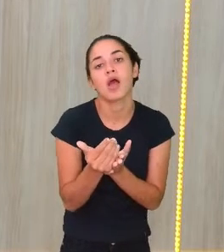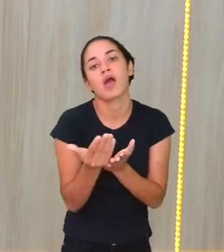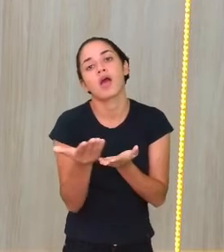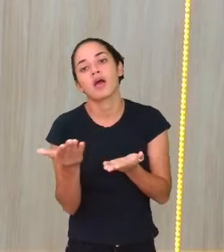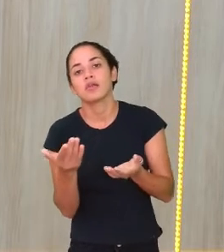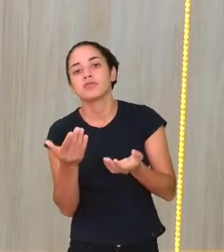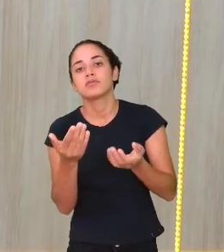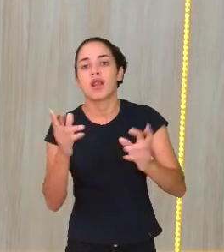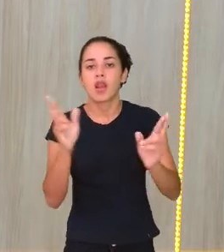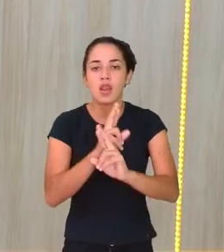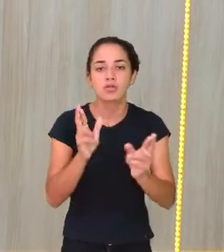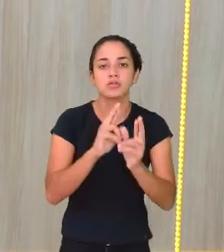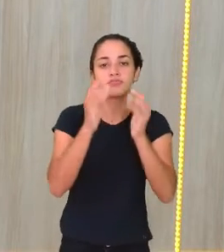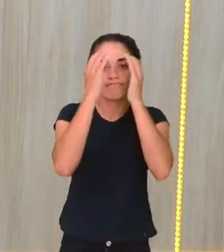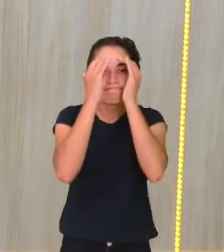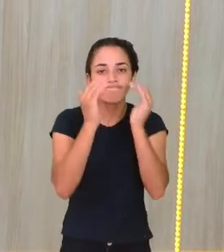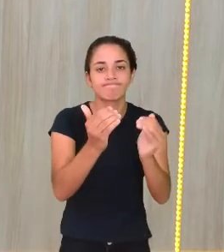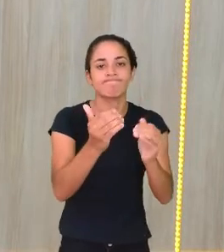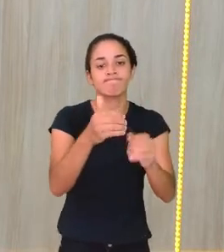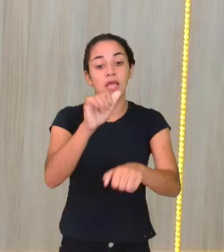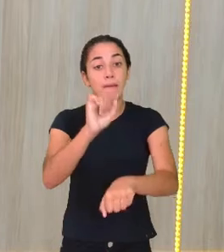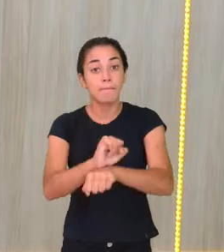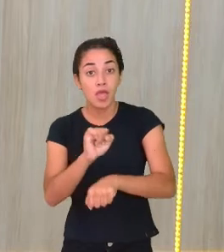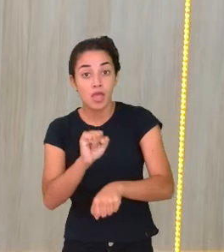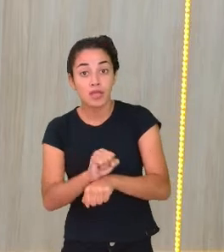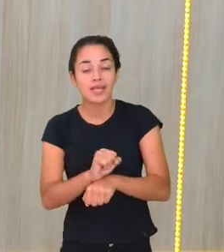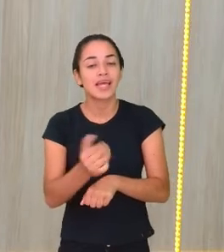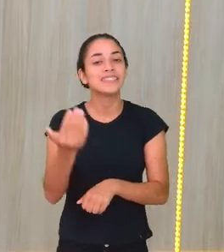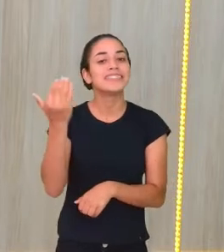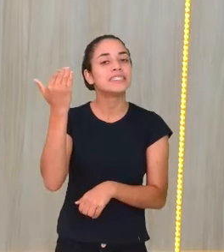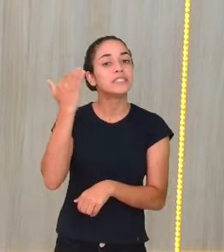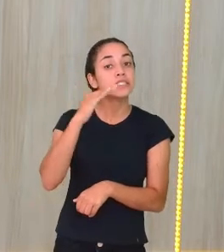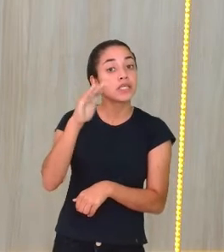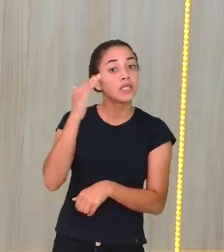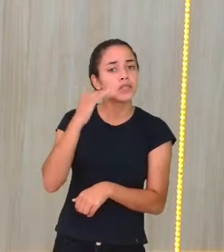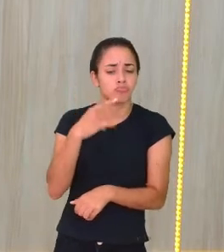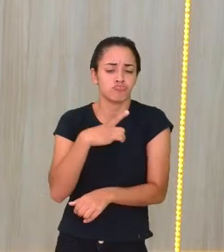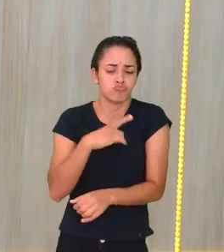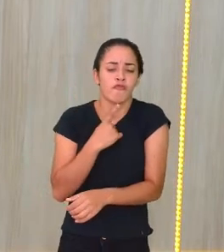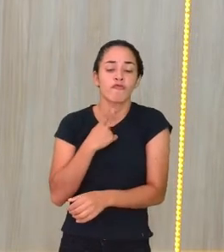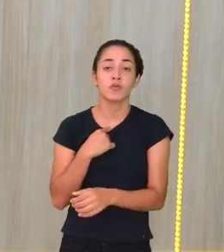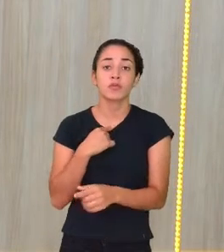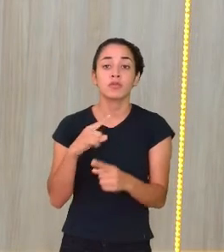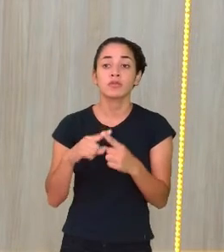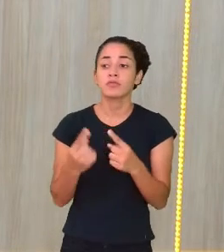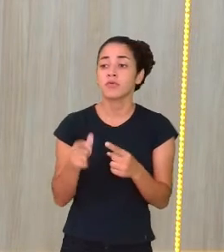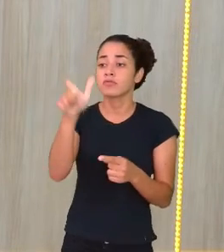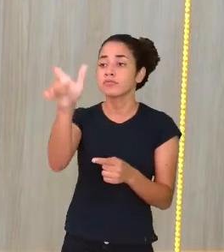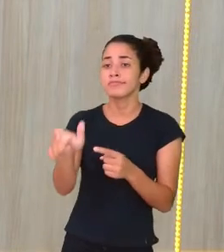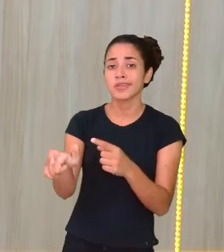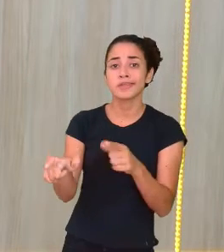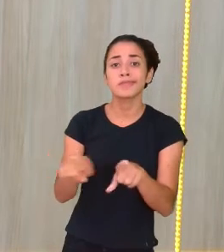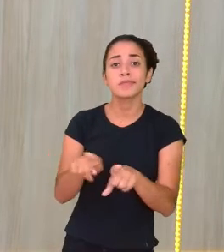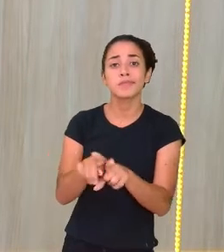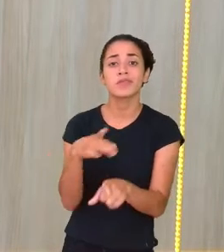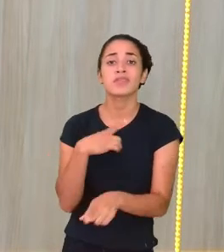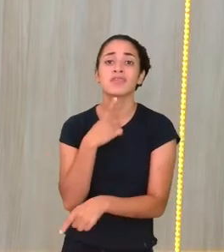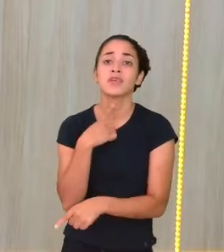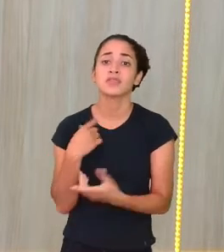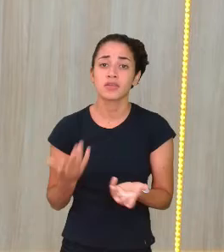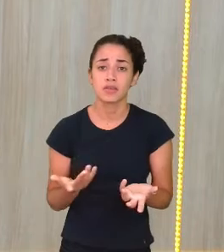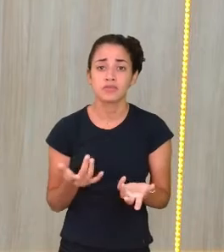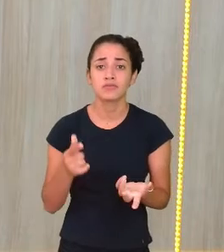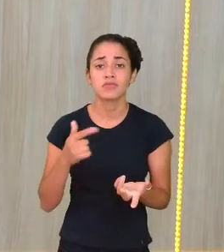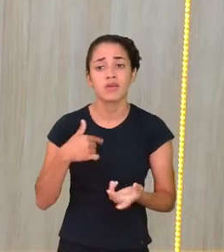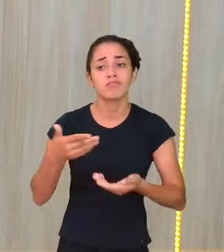relações de respeito, de espera, entender que ele tem vontade, mas o outro também tem. E essa